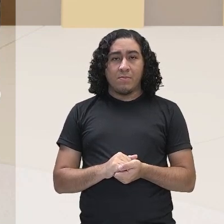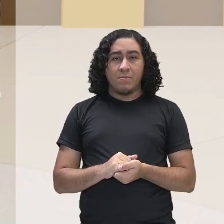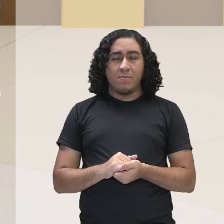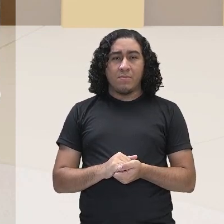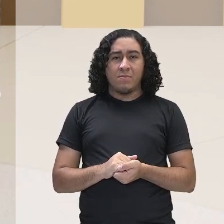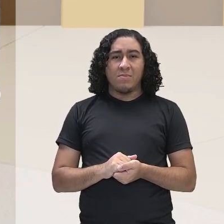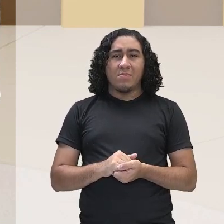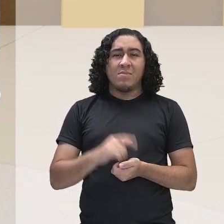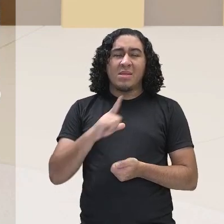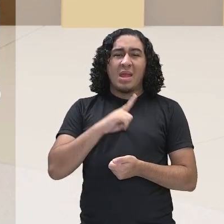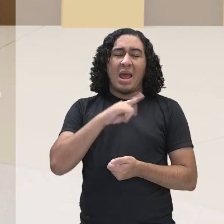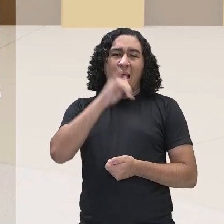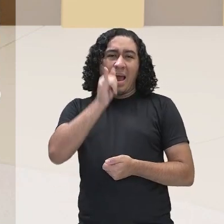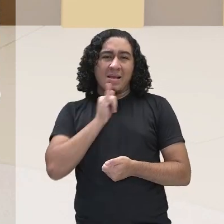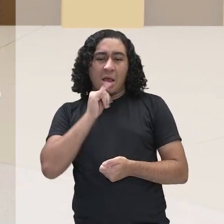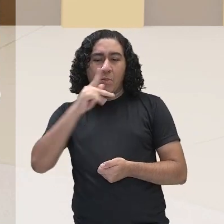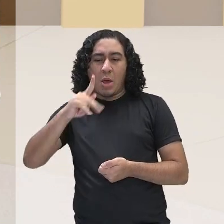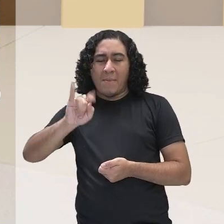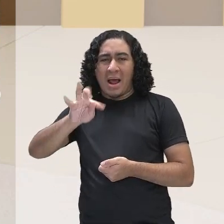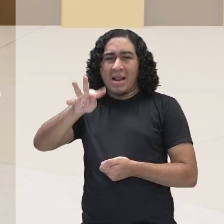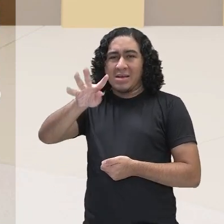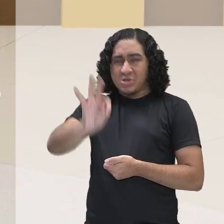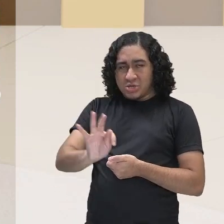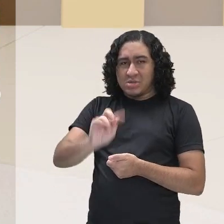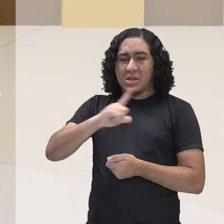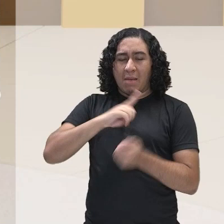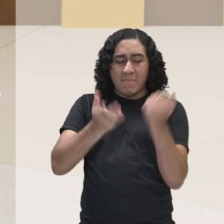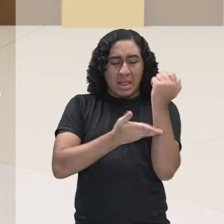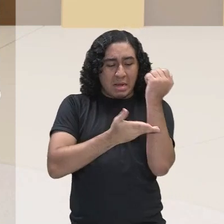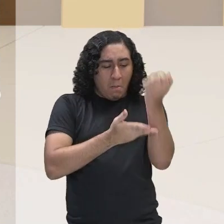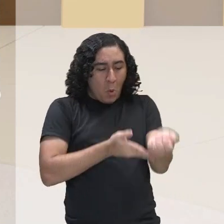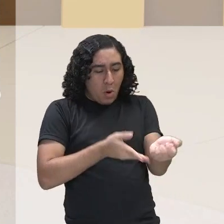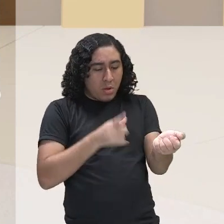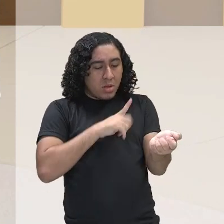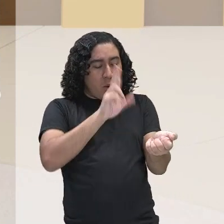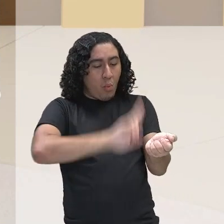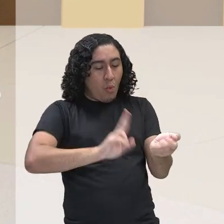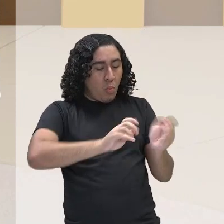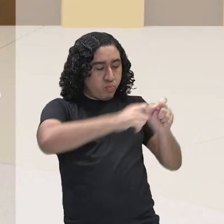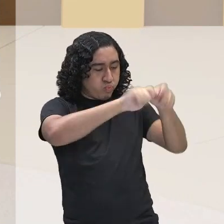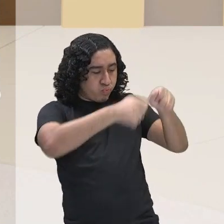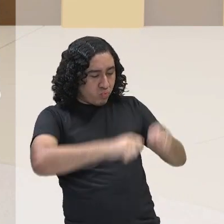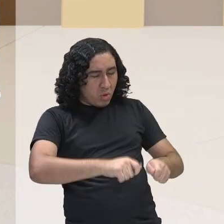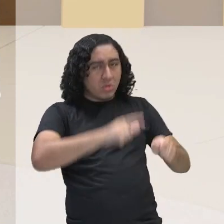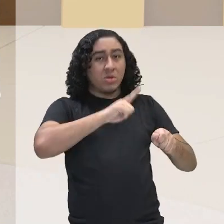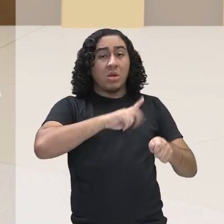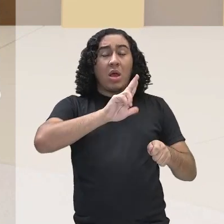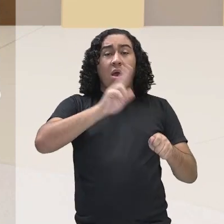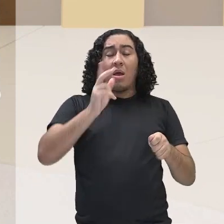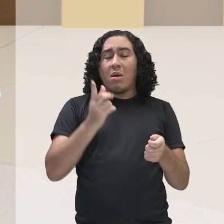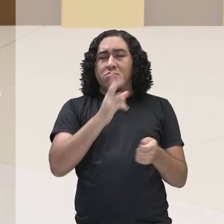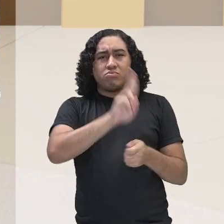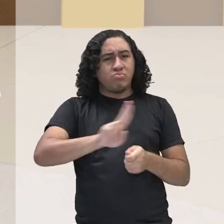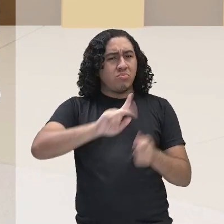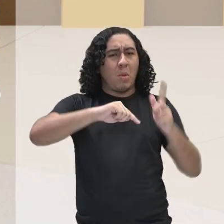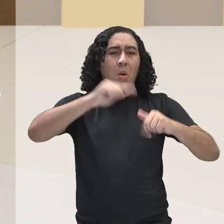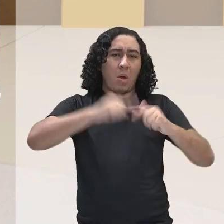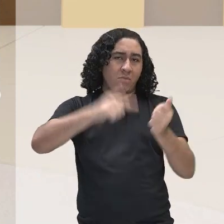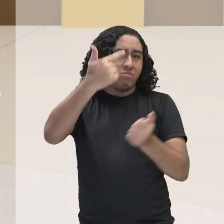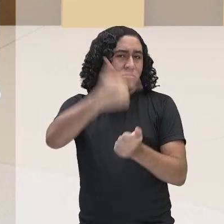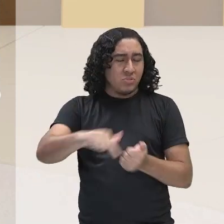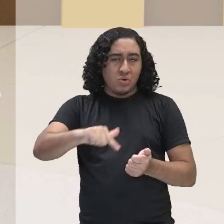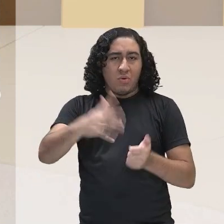pallet, por exemplo, né? Transformar em adornos, transformar em móveis, mobiliário para dentro de casa.